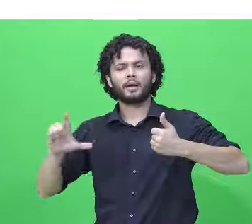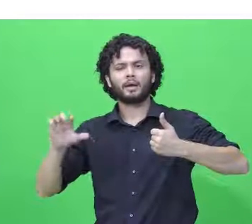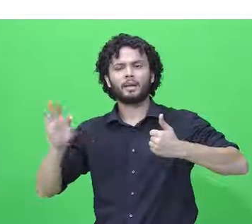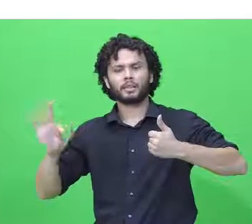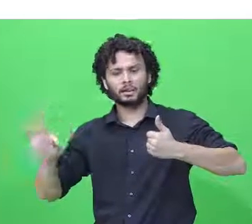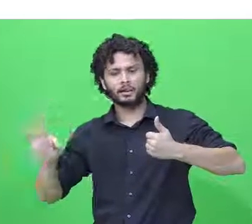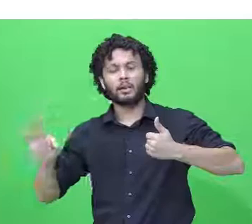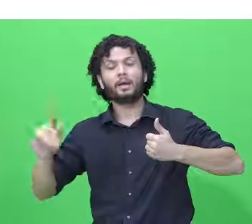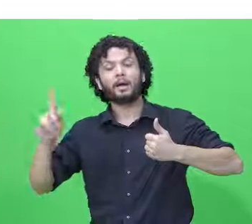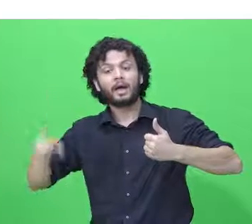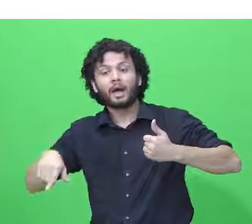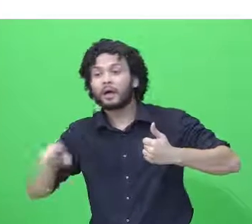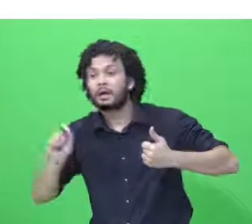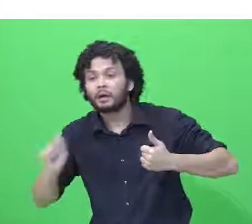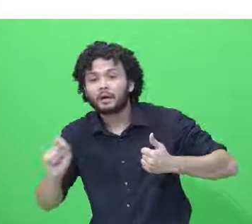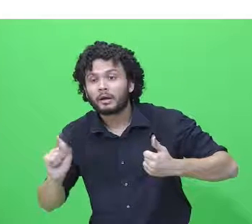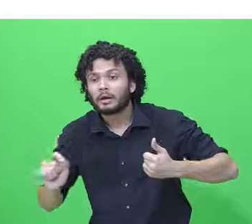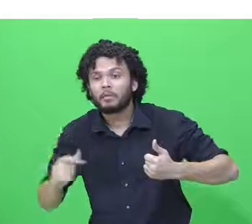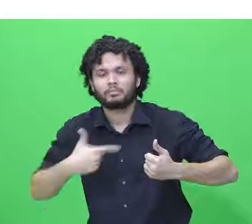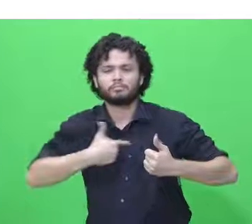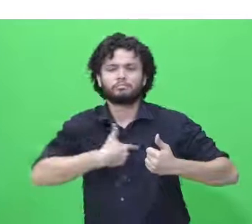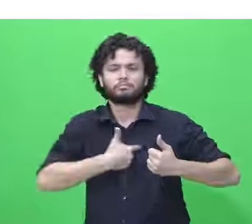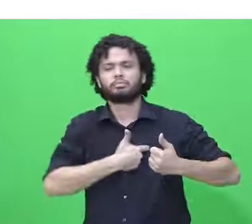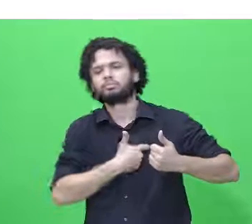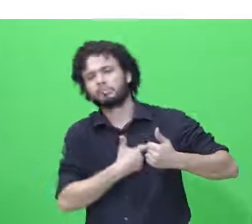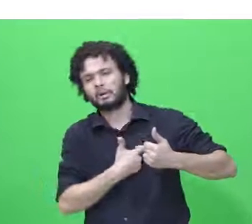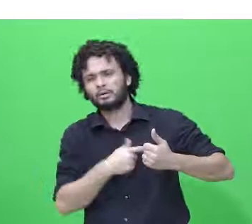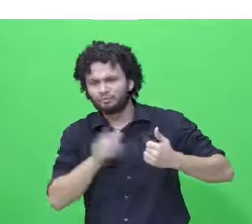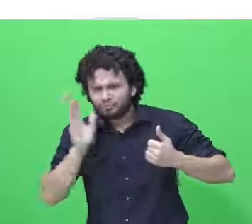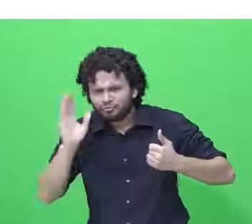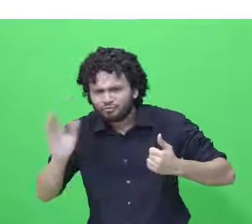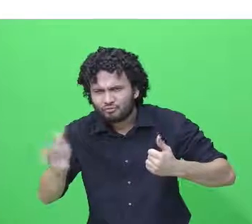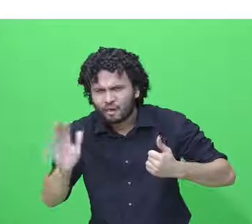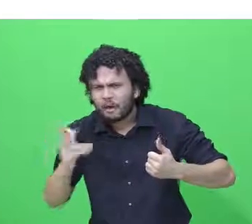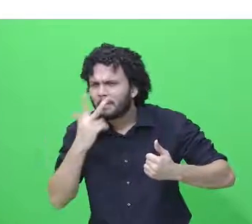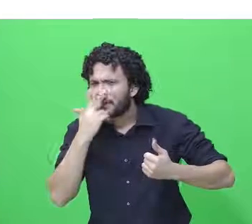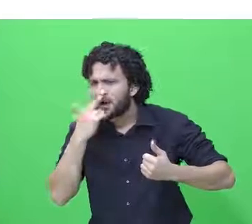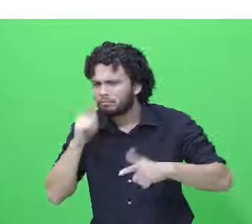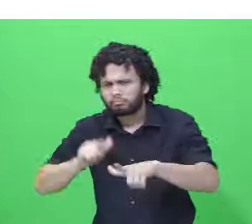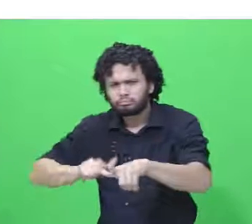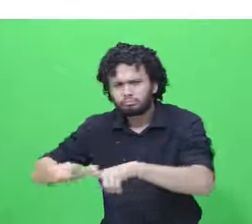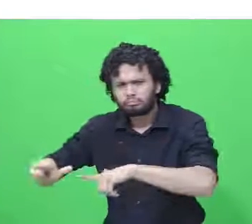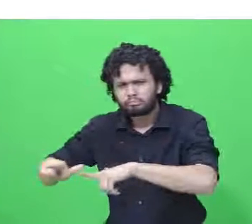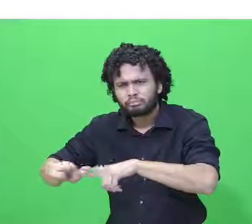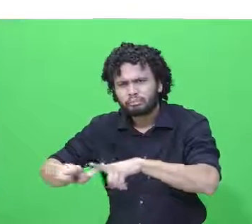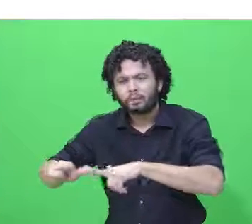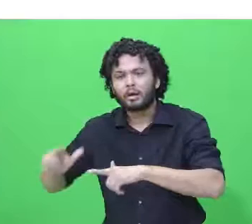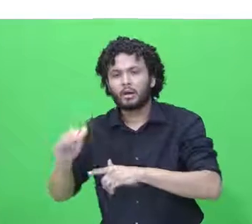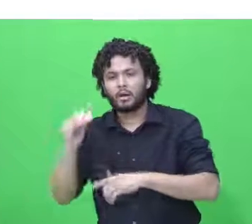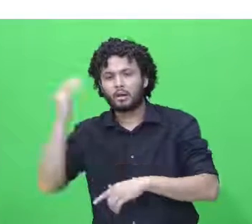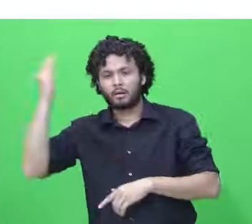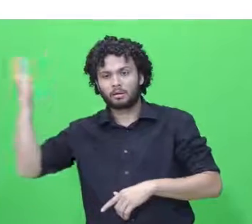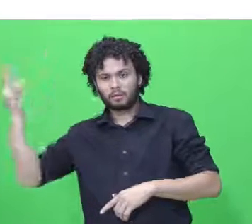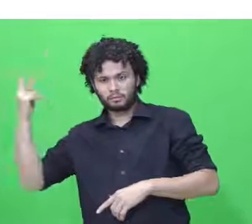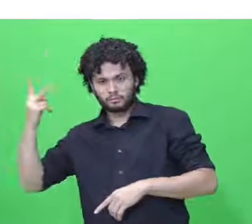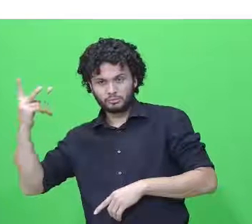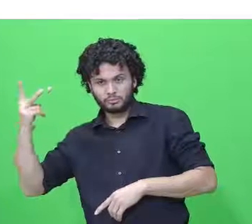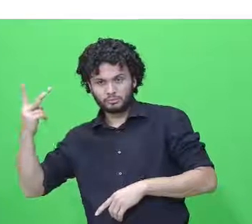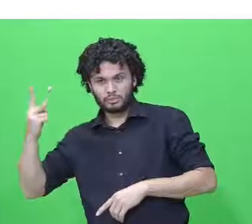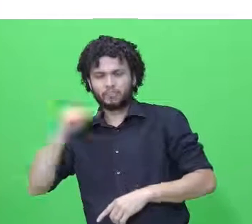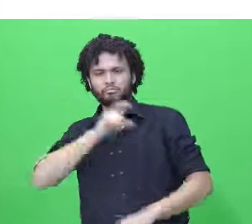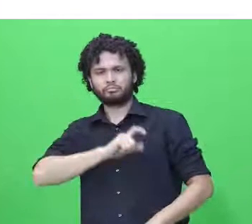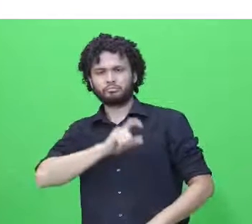do Vargas, né? Então, Vargas, ele é muito próximo ao trabalhador. A mesma coisa, então, aí ao lado, né? A gente tem, então, o título